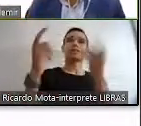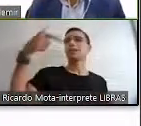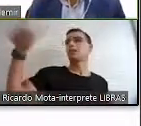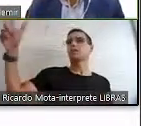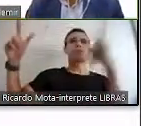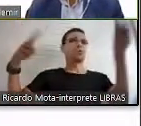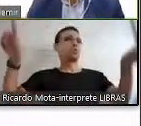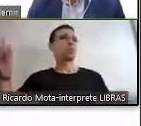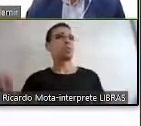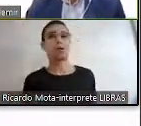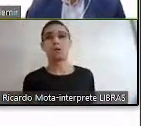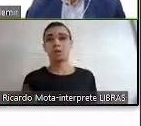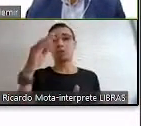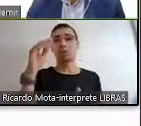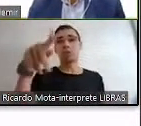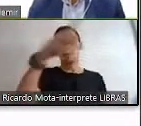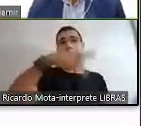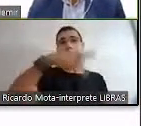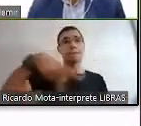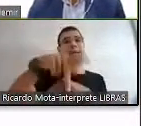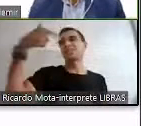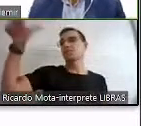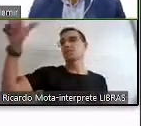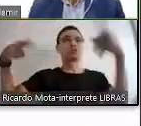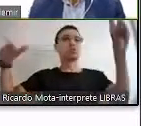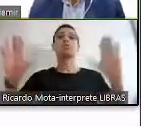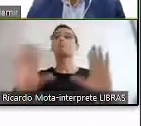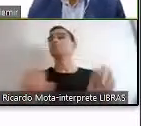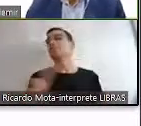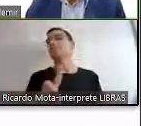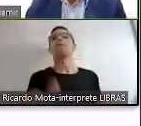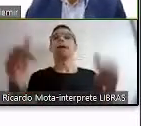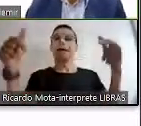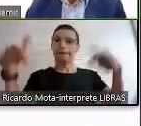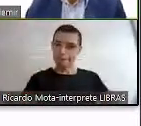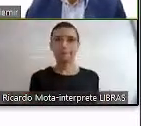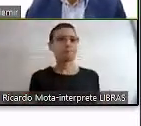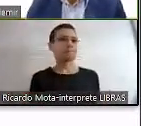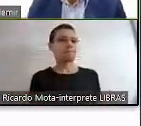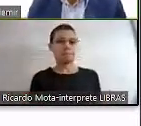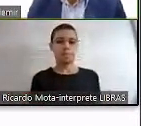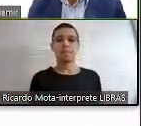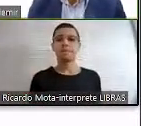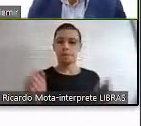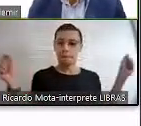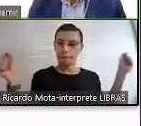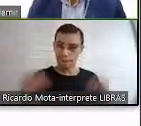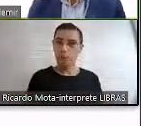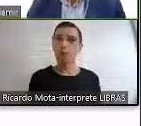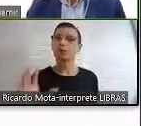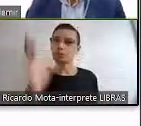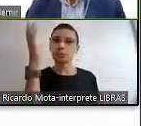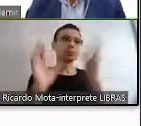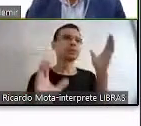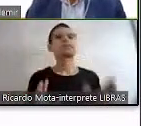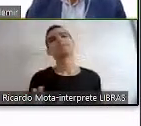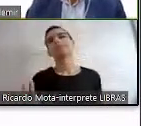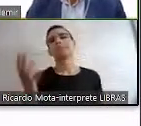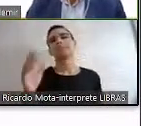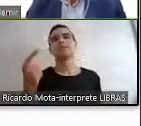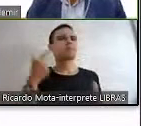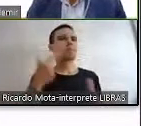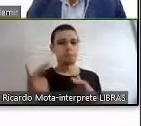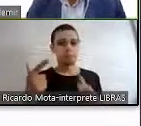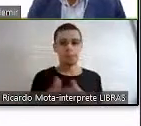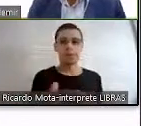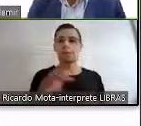outro país, né? Mas, infelizmente, esses casos de acidentes, incidentes, nos